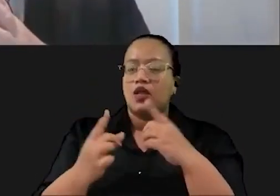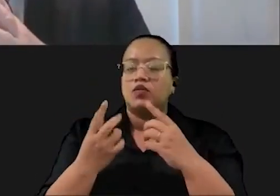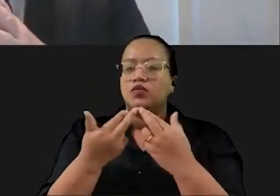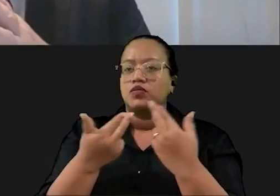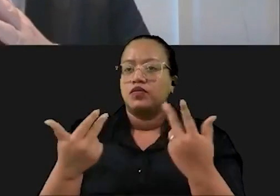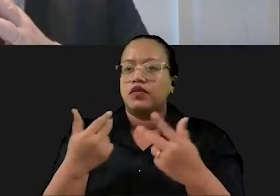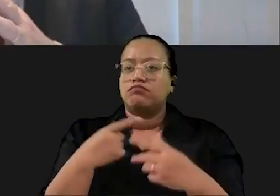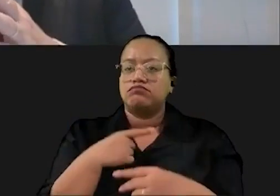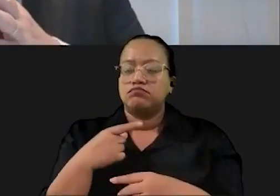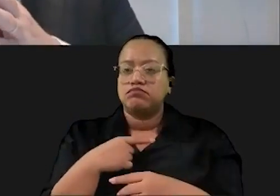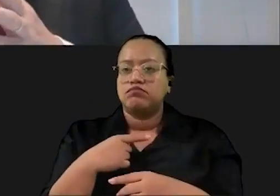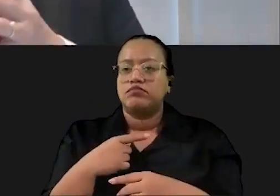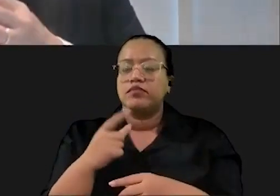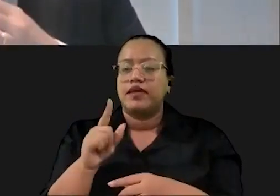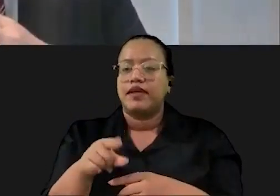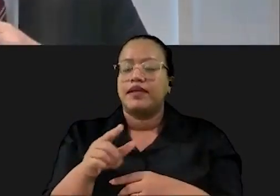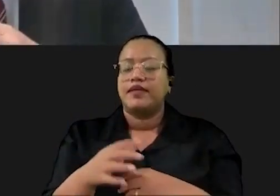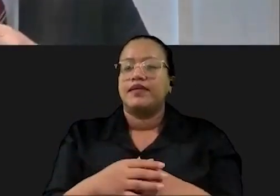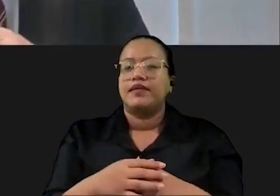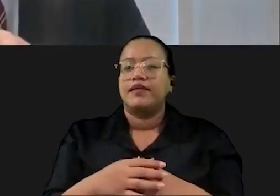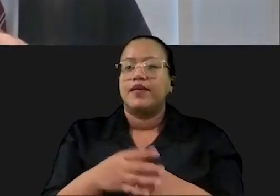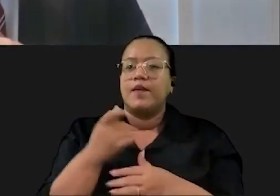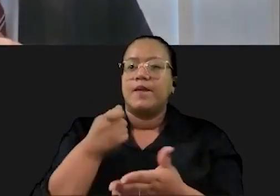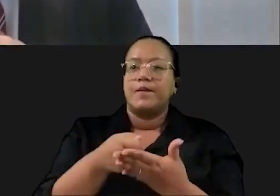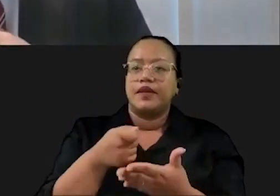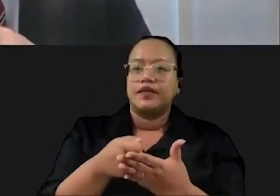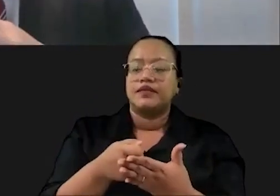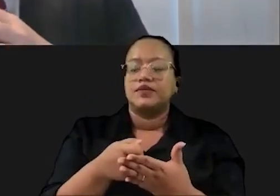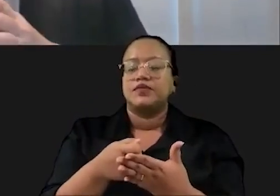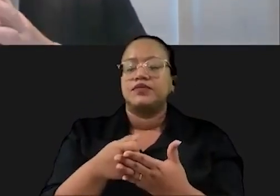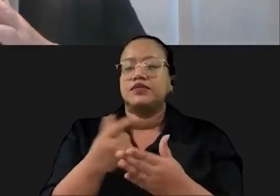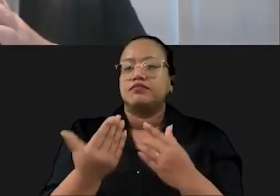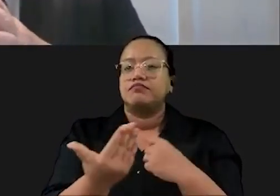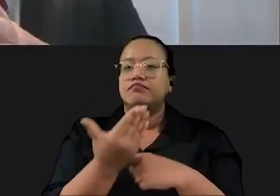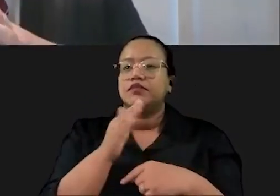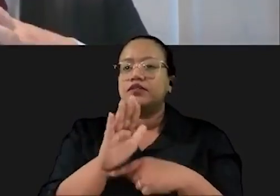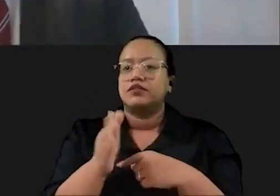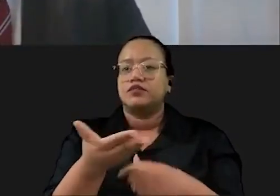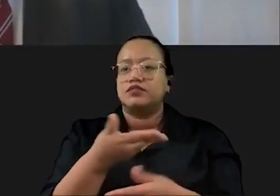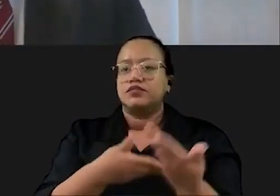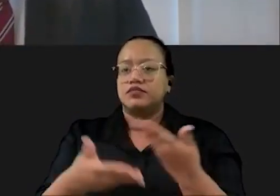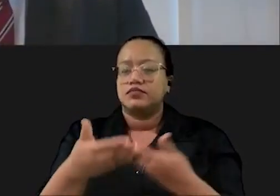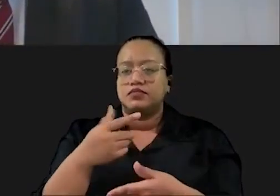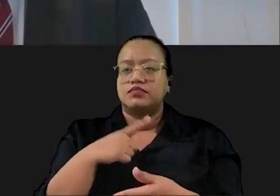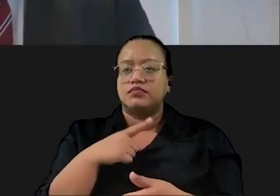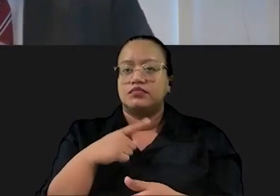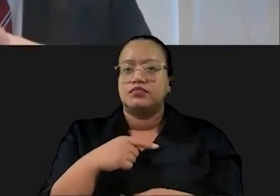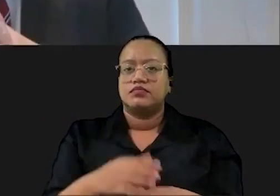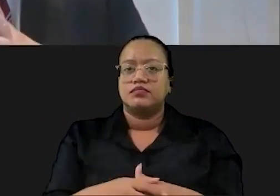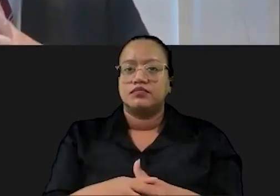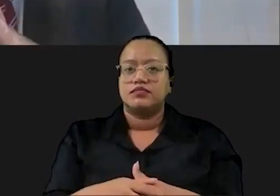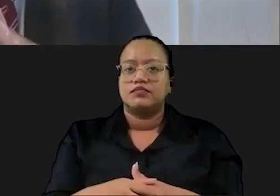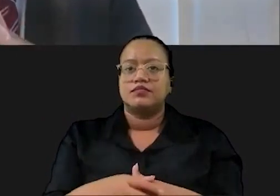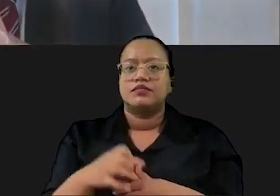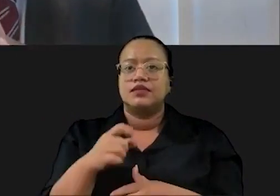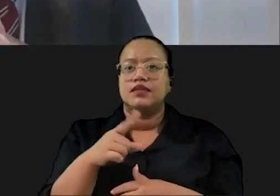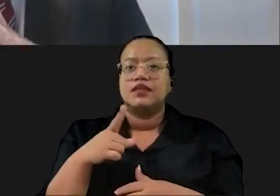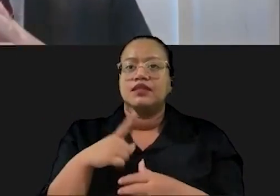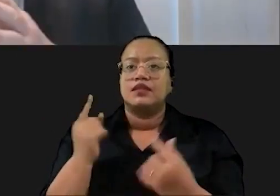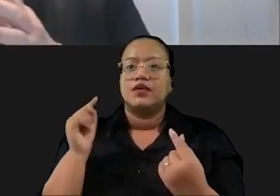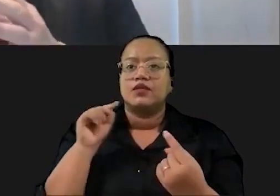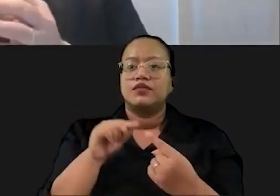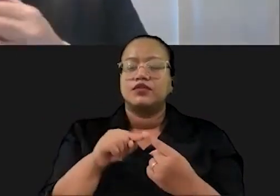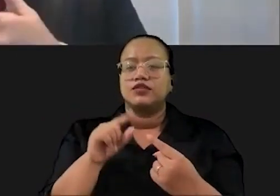vantagens recíprocas. Esses fluxos têm por objetivo conferir um tratamento adequado